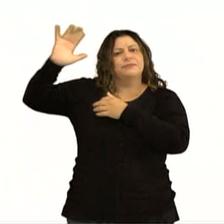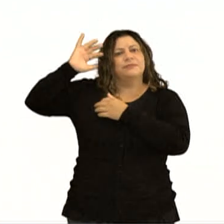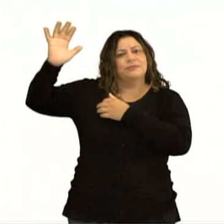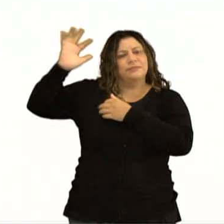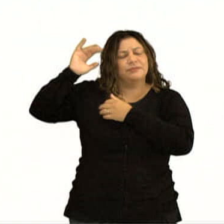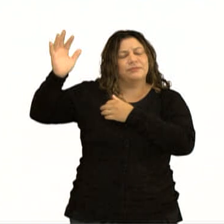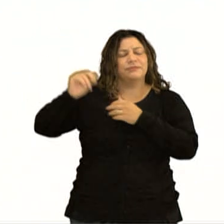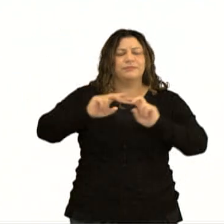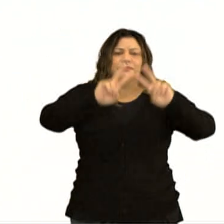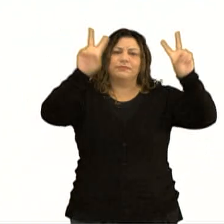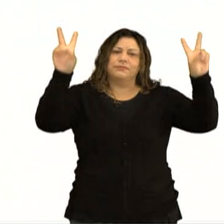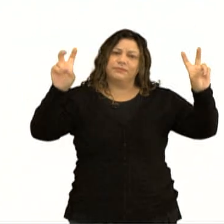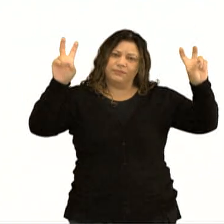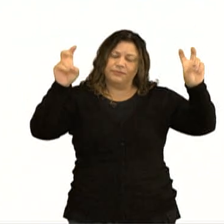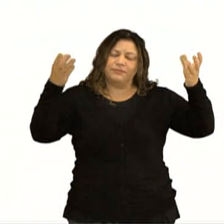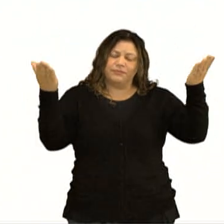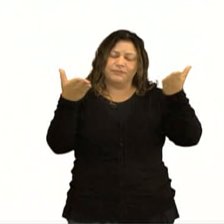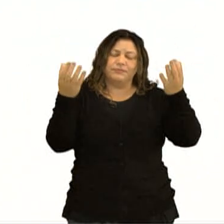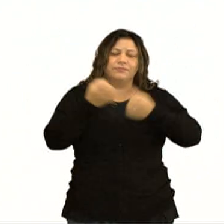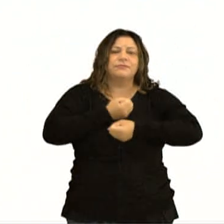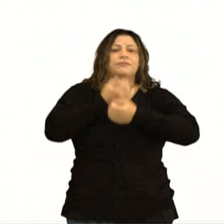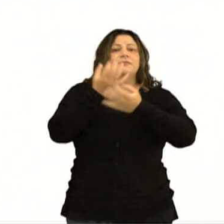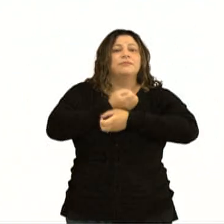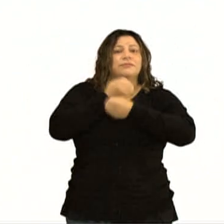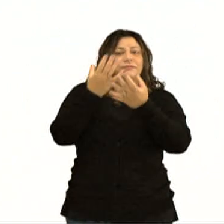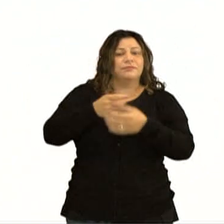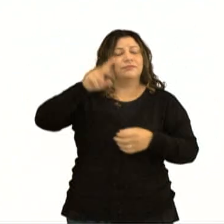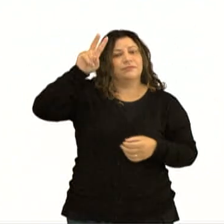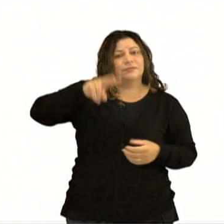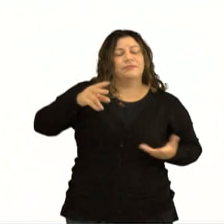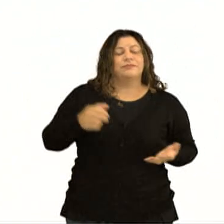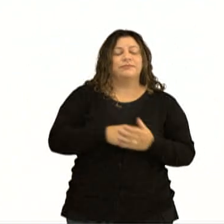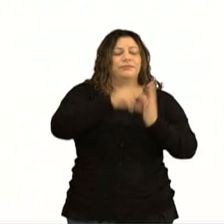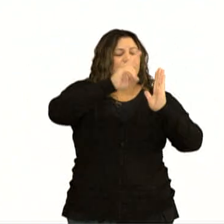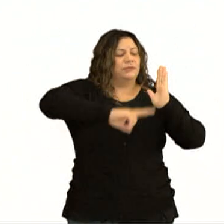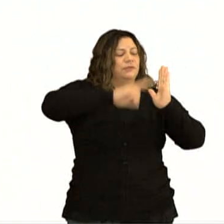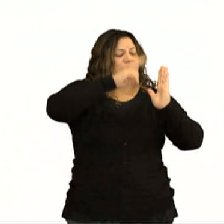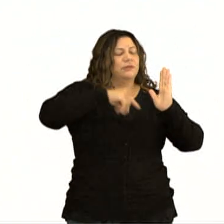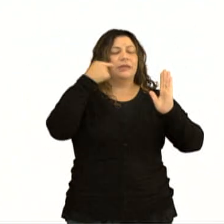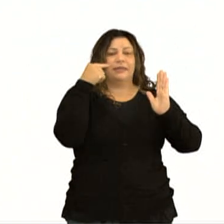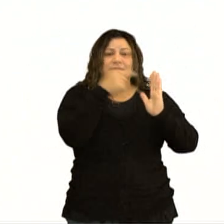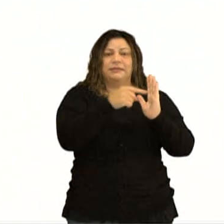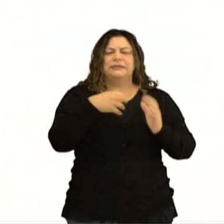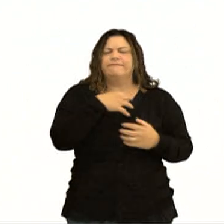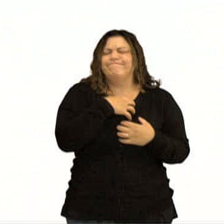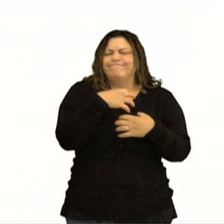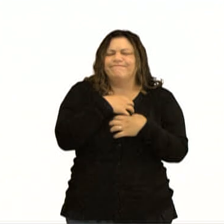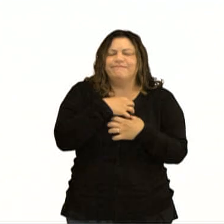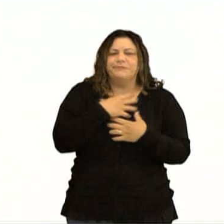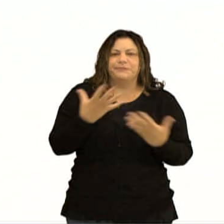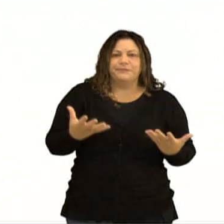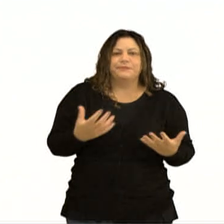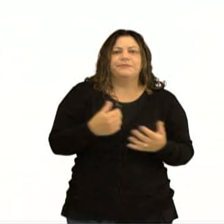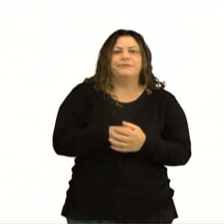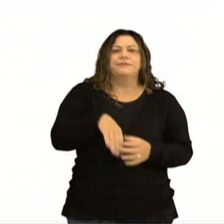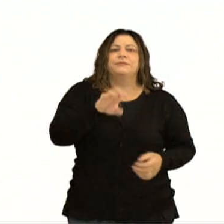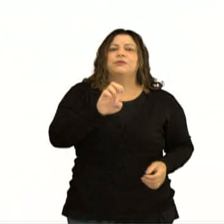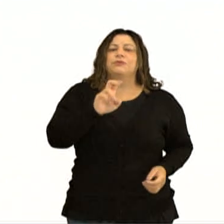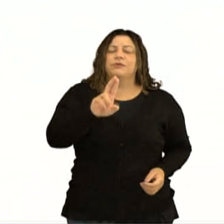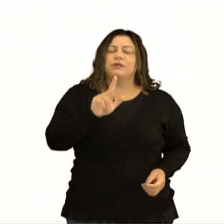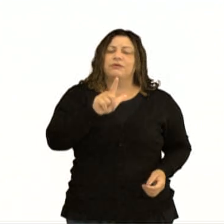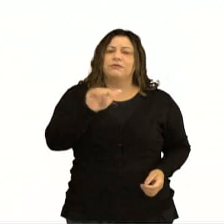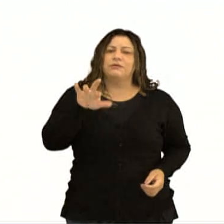da sua temática, do que é expresso ali, o leitor acaba refletindo e muitas vezes até sentindo o que o lírico também